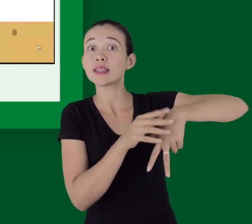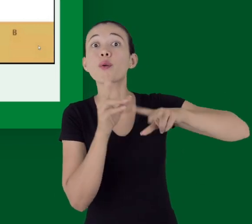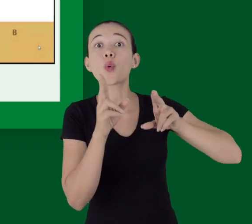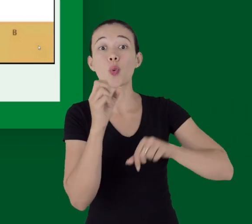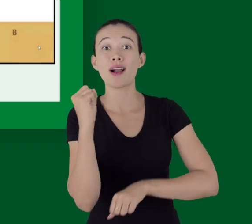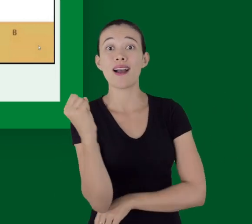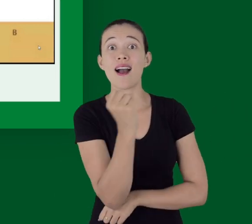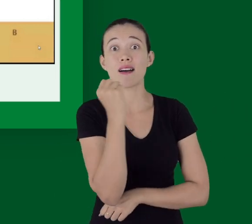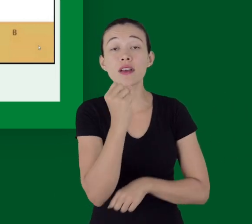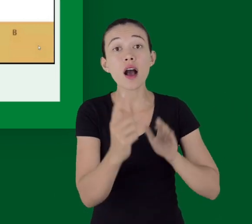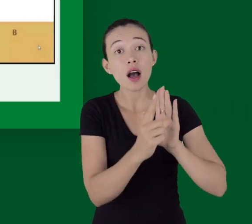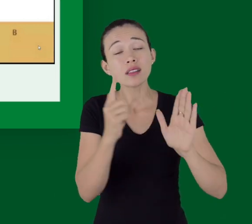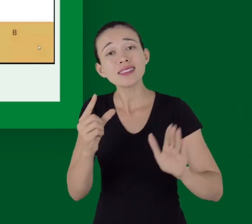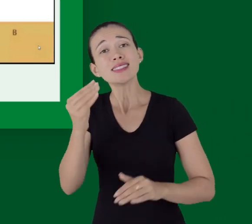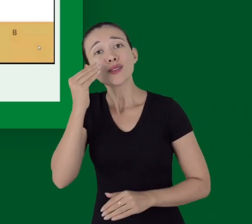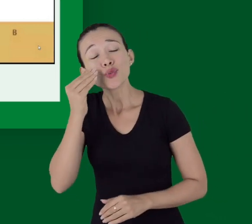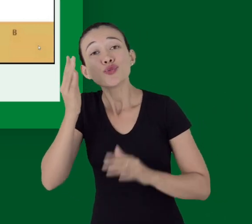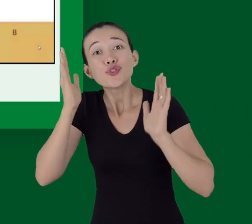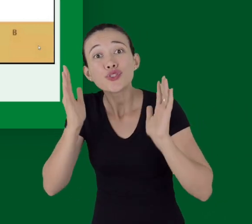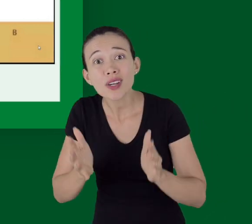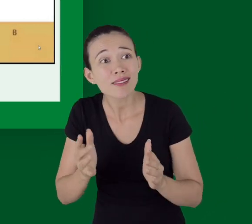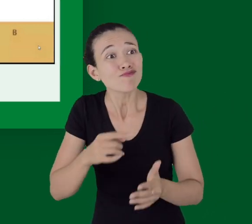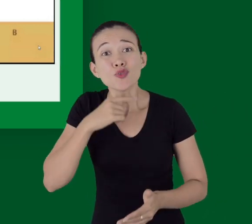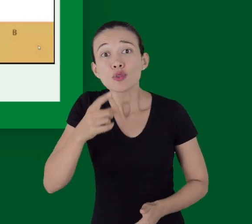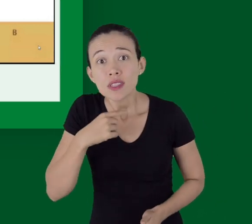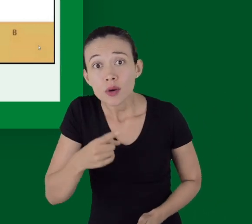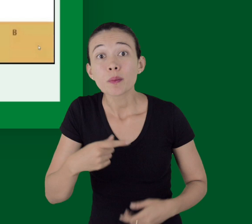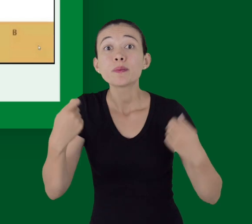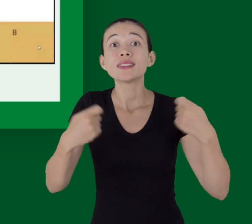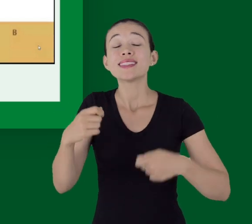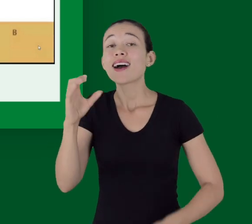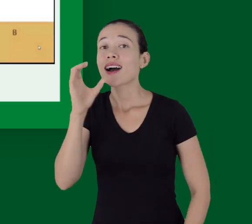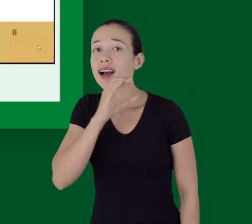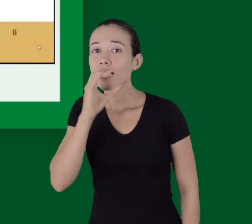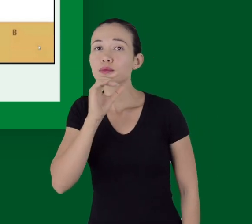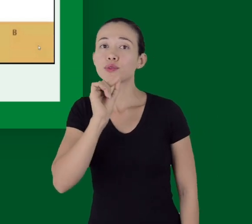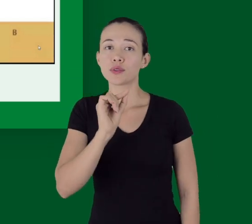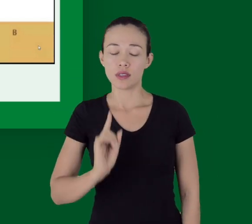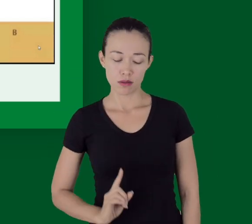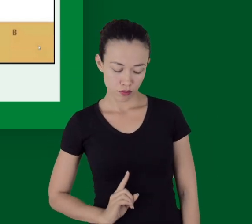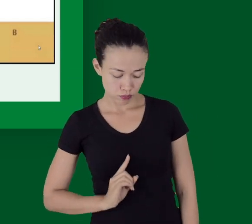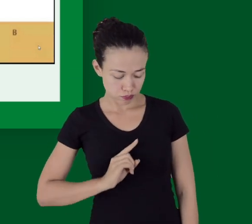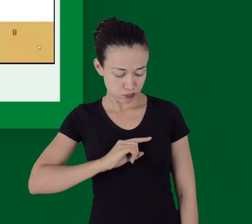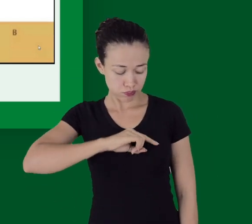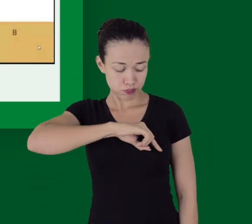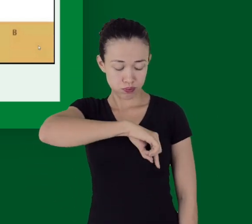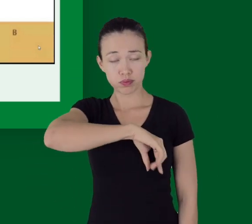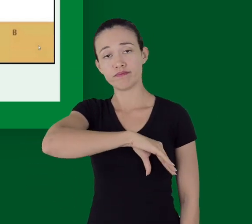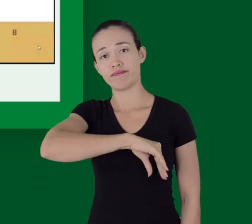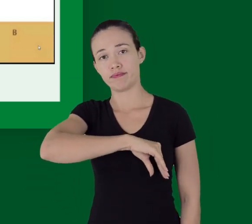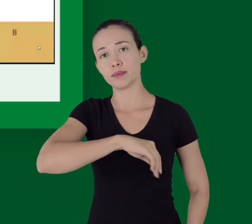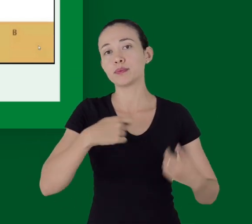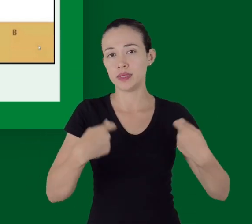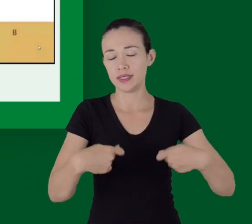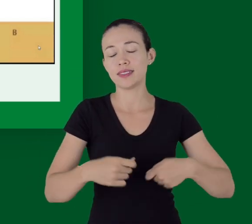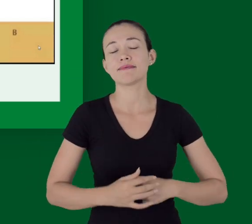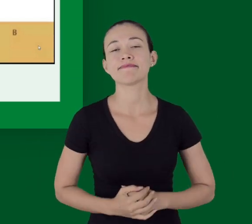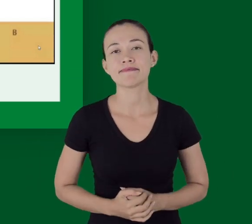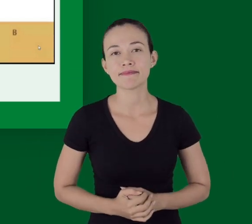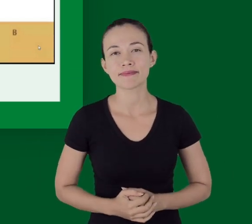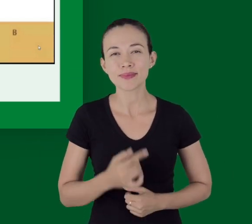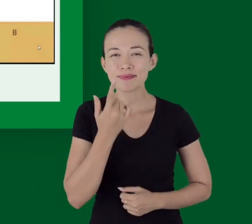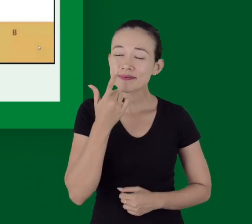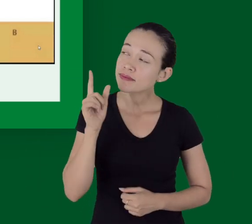não deu certo o que você tentou, agora a única possibilidade dele sobreviver é fazer uma angioplastia de resgate. Então ele tem que ir correndo. E a